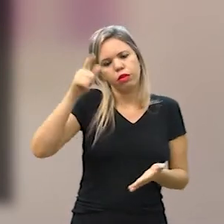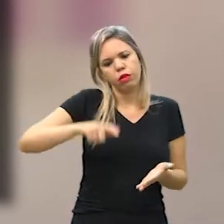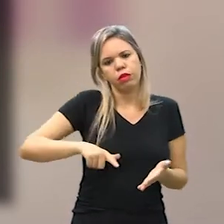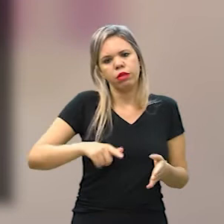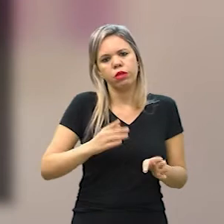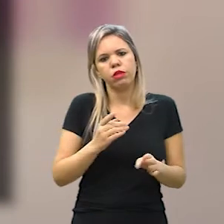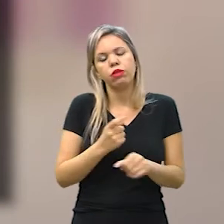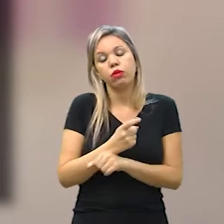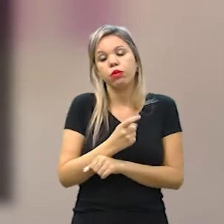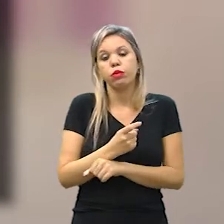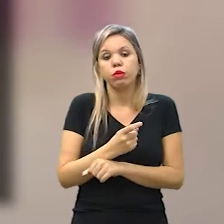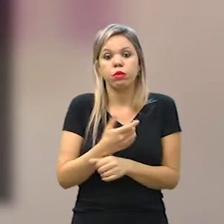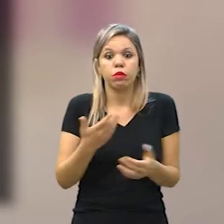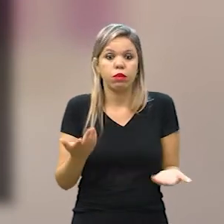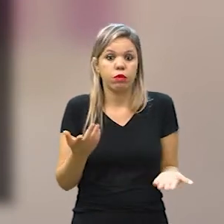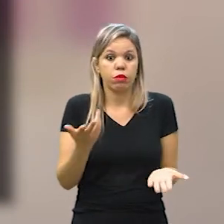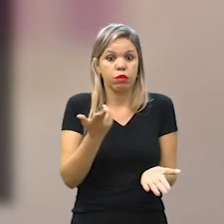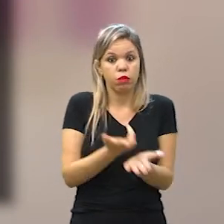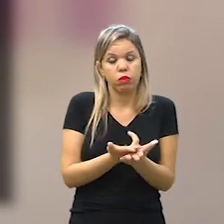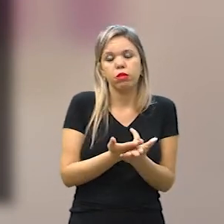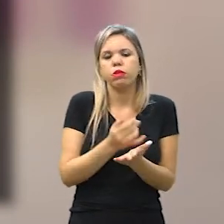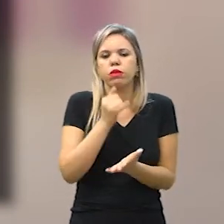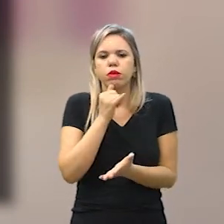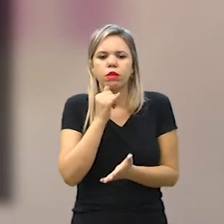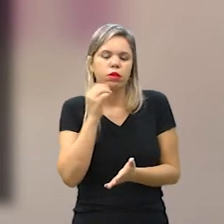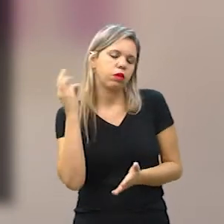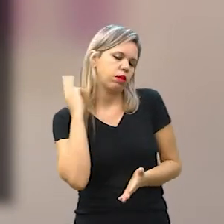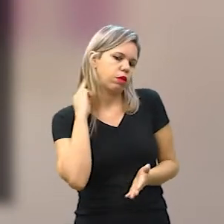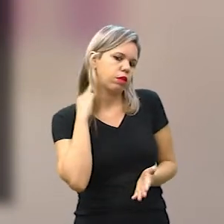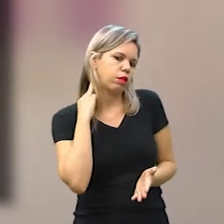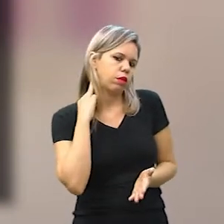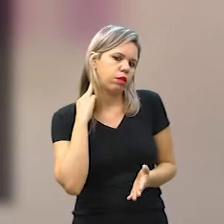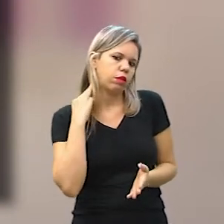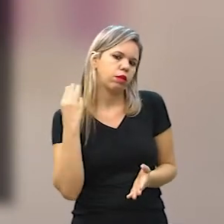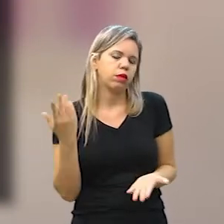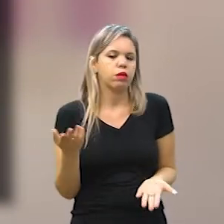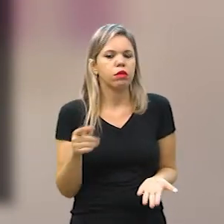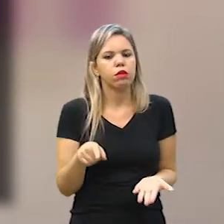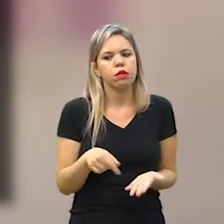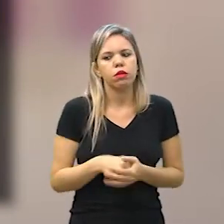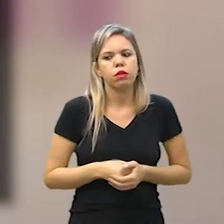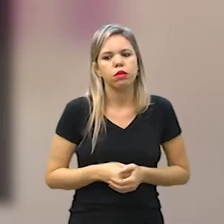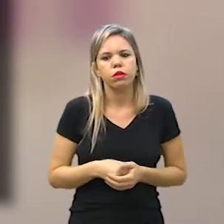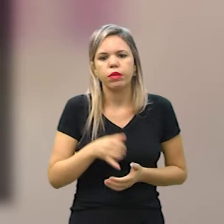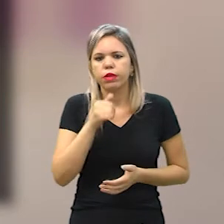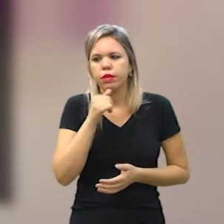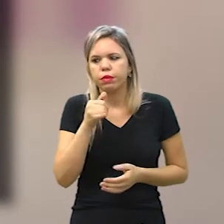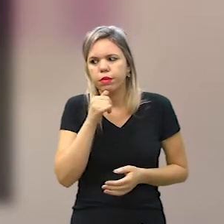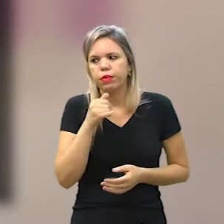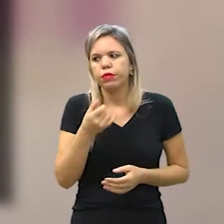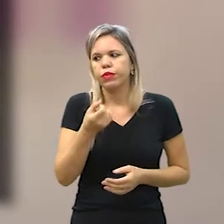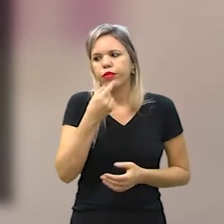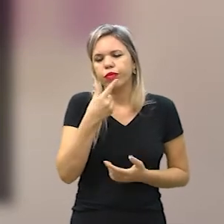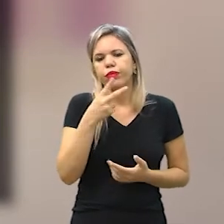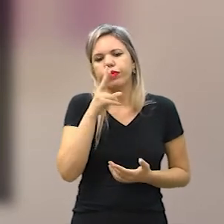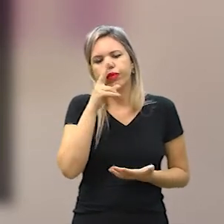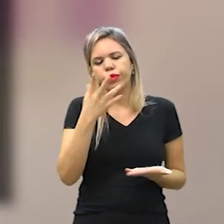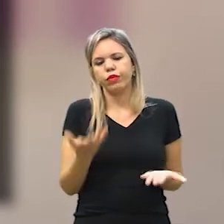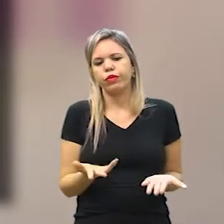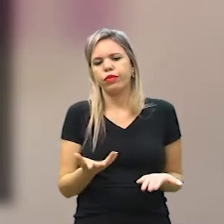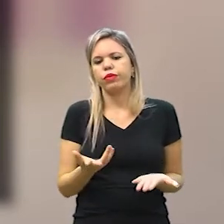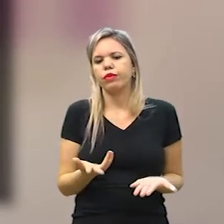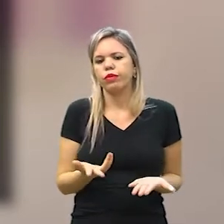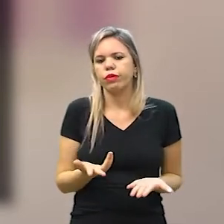pessoa, o indivíduo estiver bem, você interna. No caso da meningite bacteriana, você é entrado, então, com antibióticos